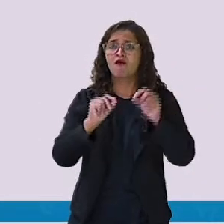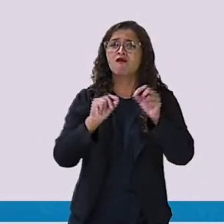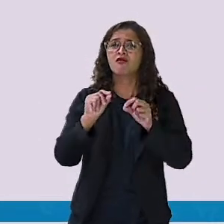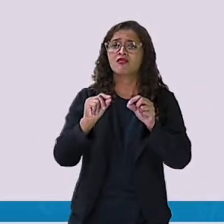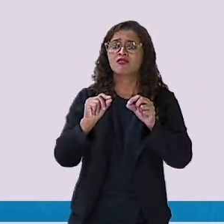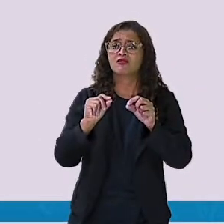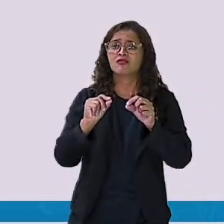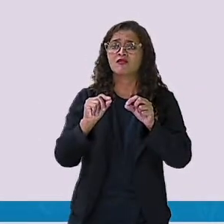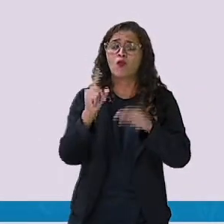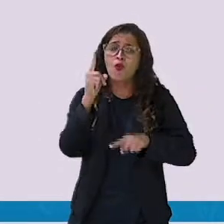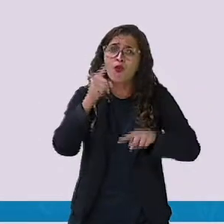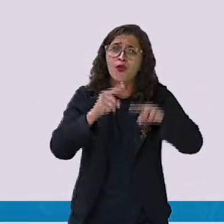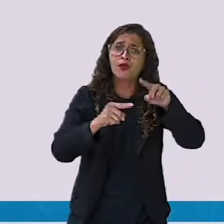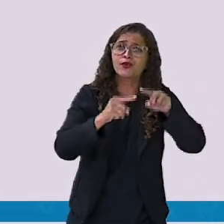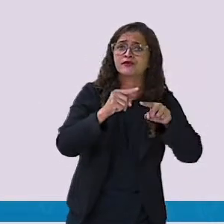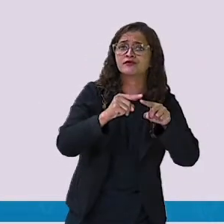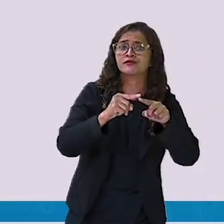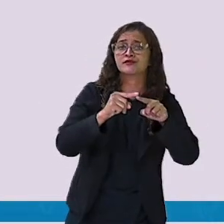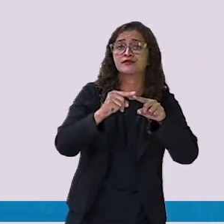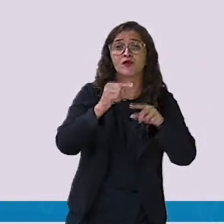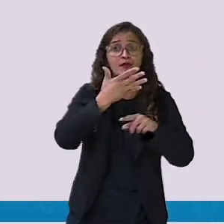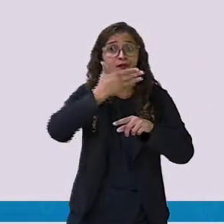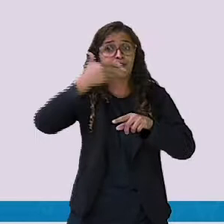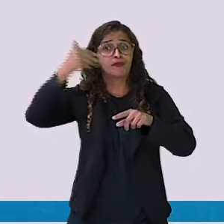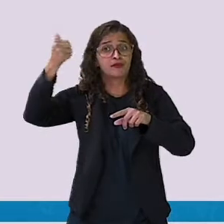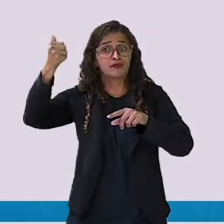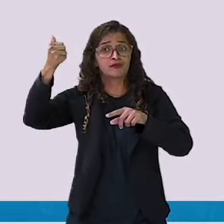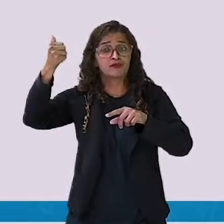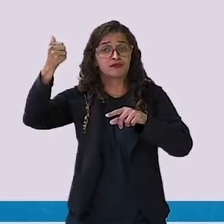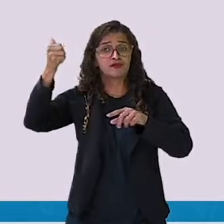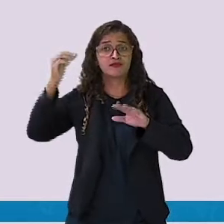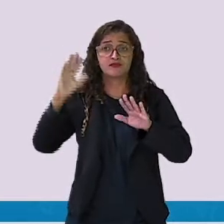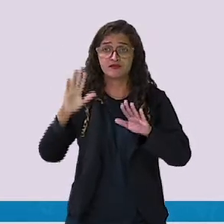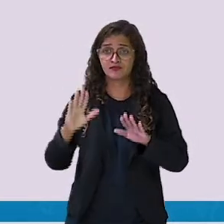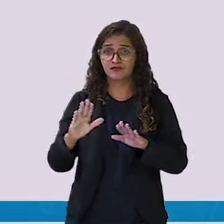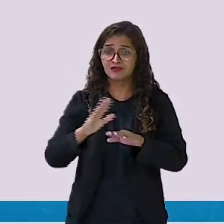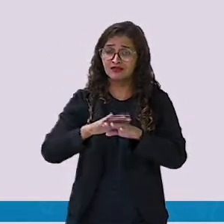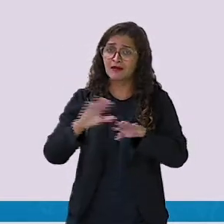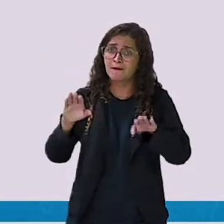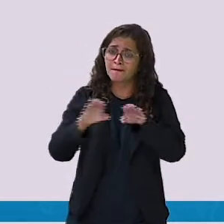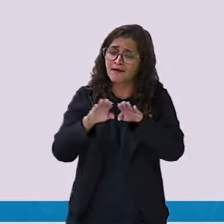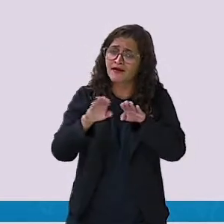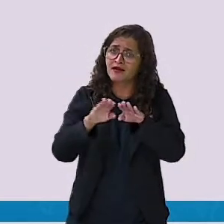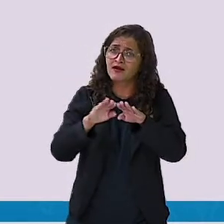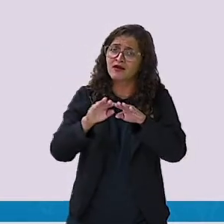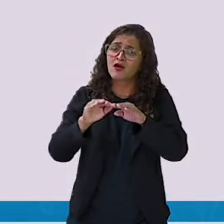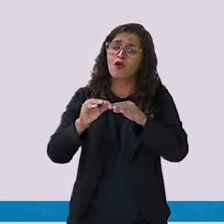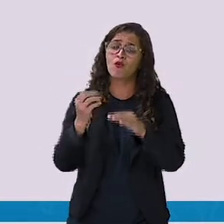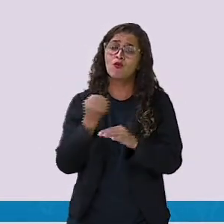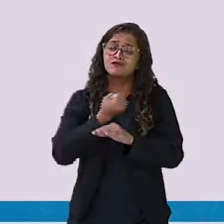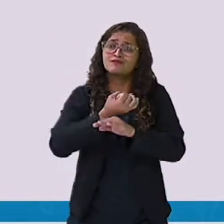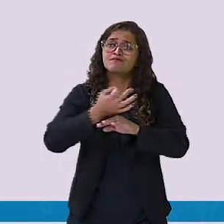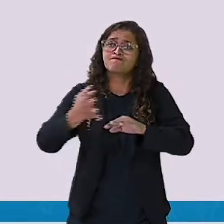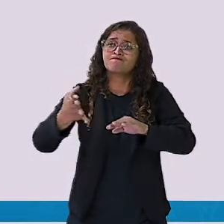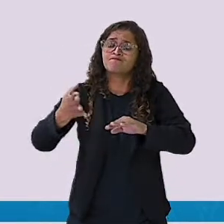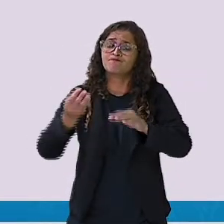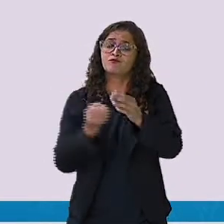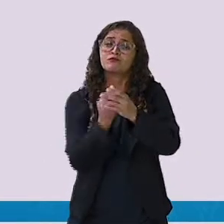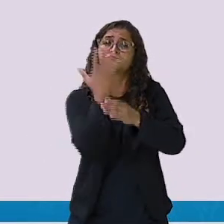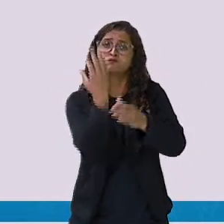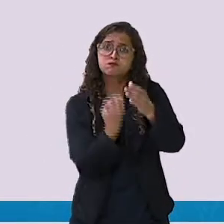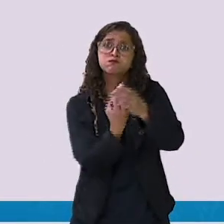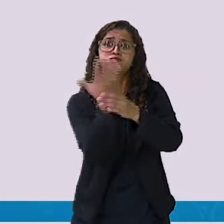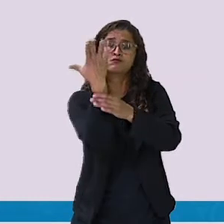produto seja melhor e com que ele seja maior, a produção seja maior. Já